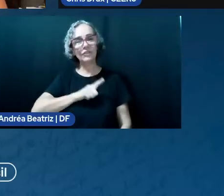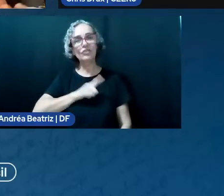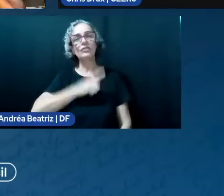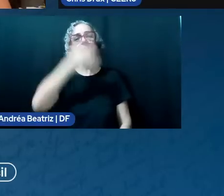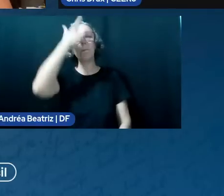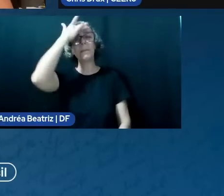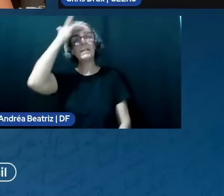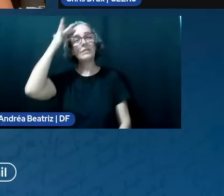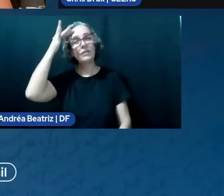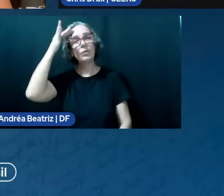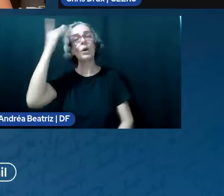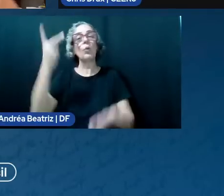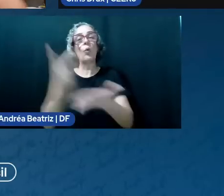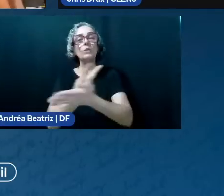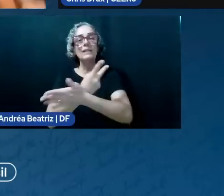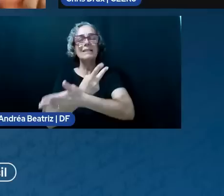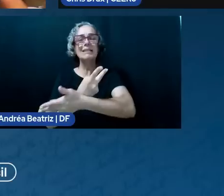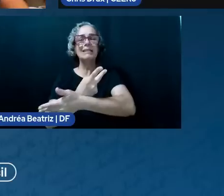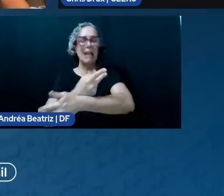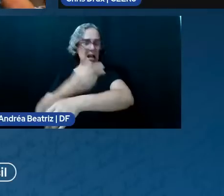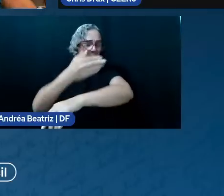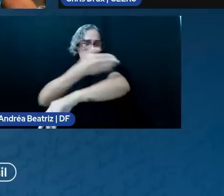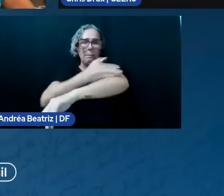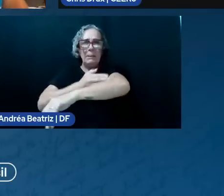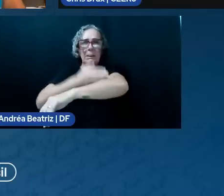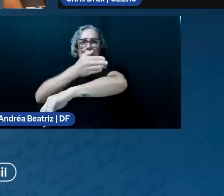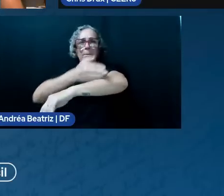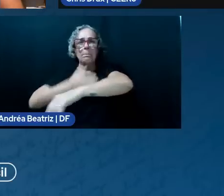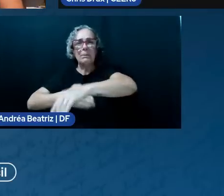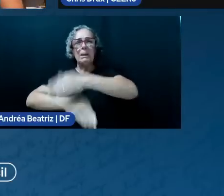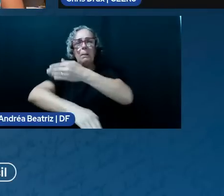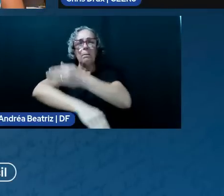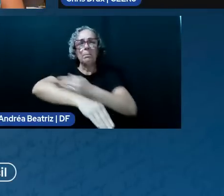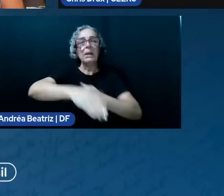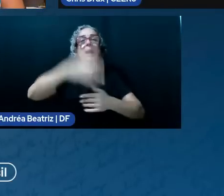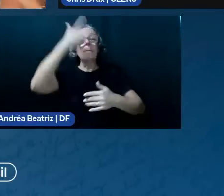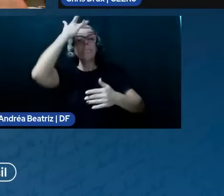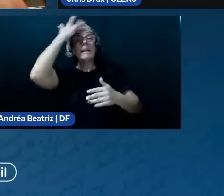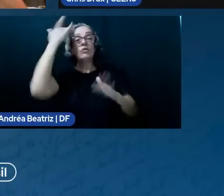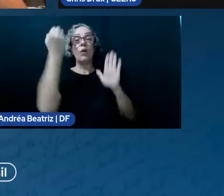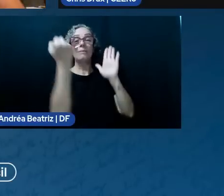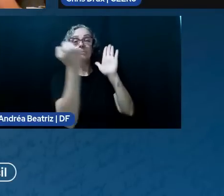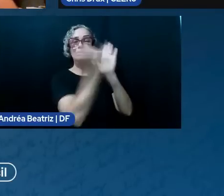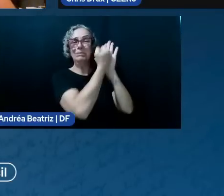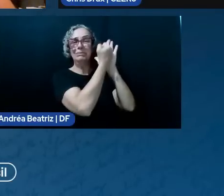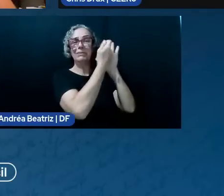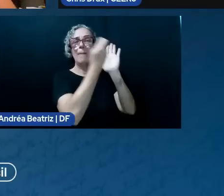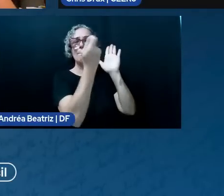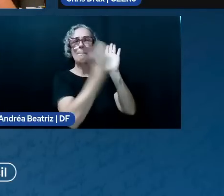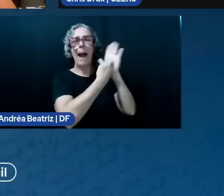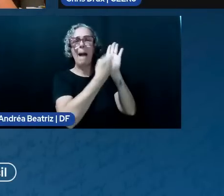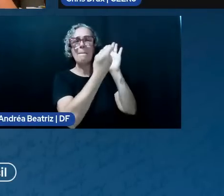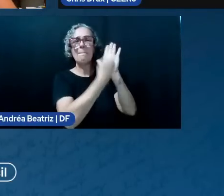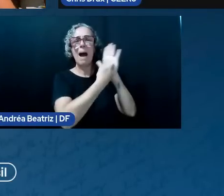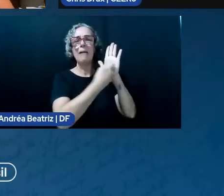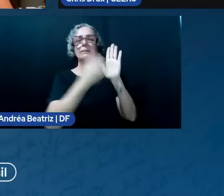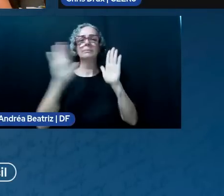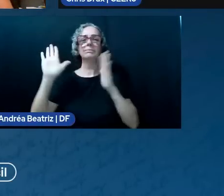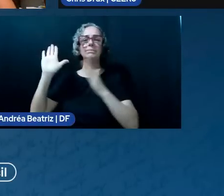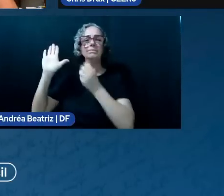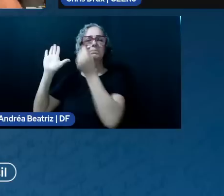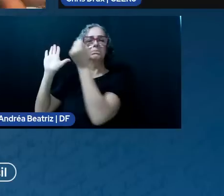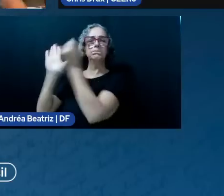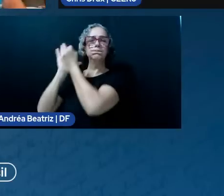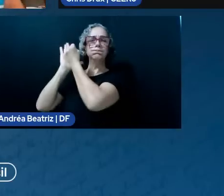de lacerações corporais grandes, que foram crucificadas com pregos, porque, perdendo a